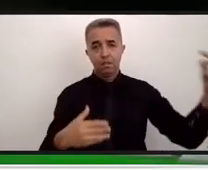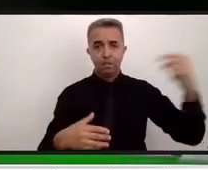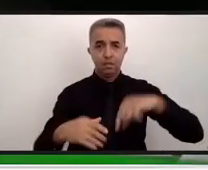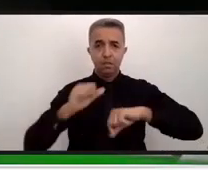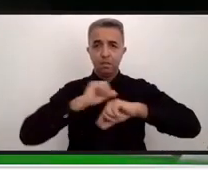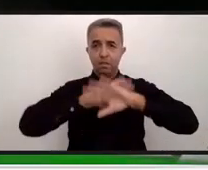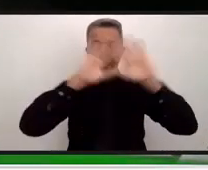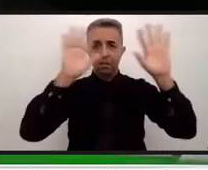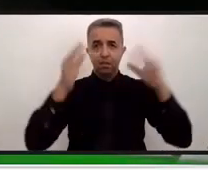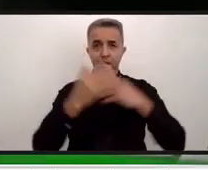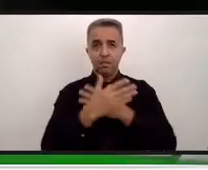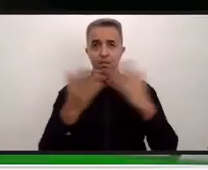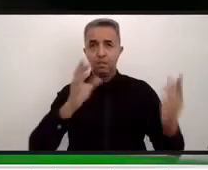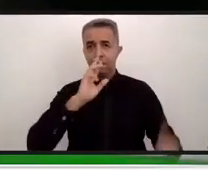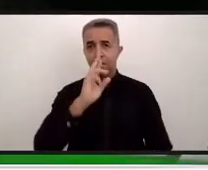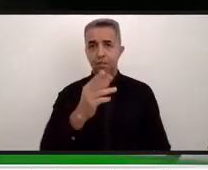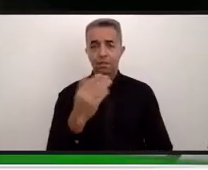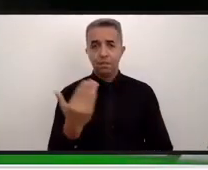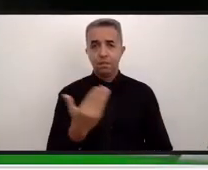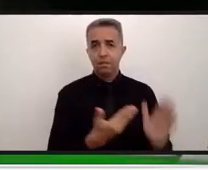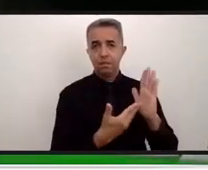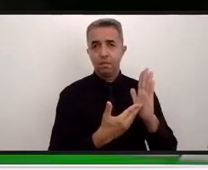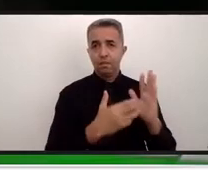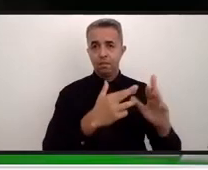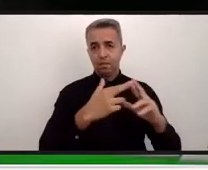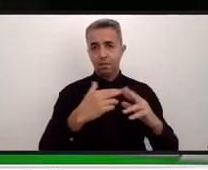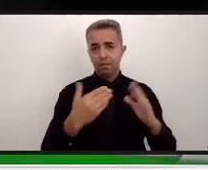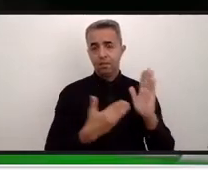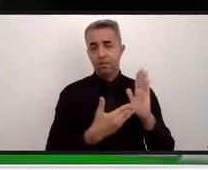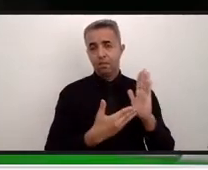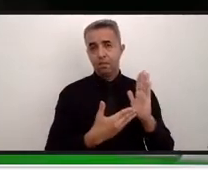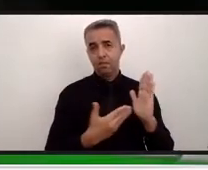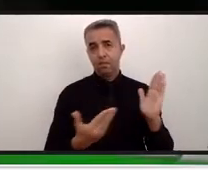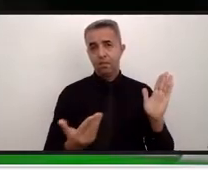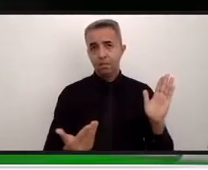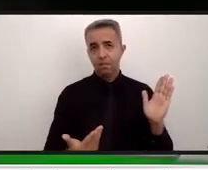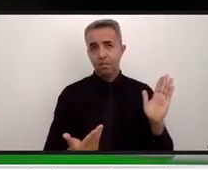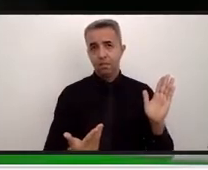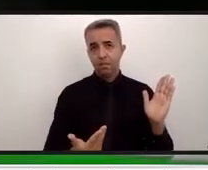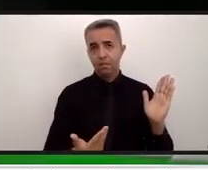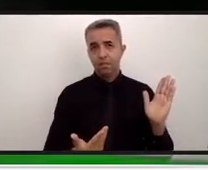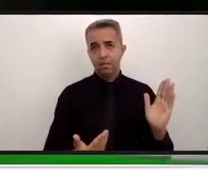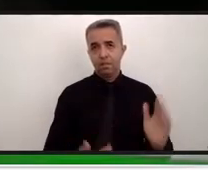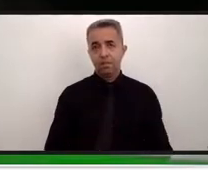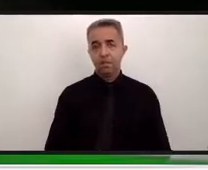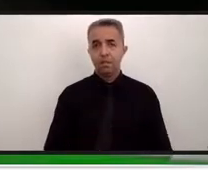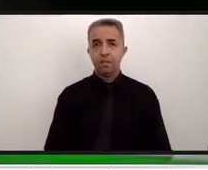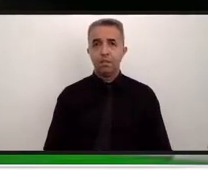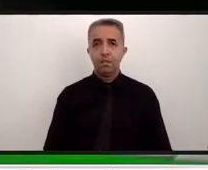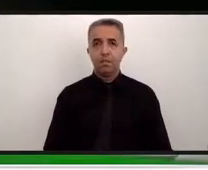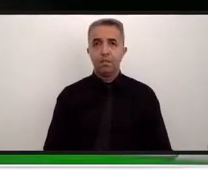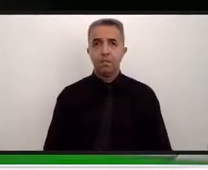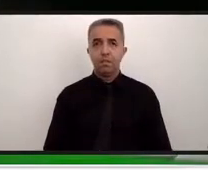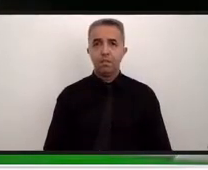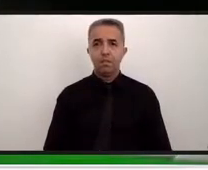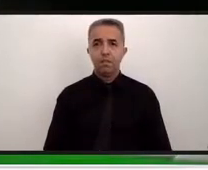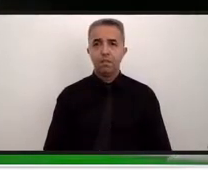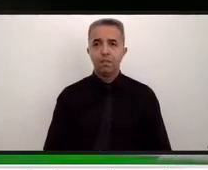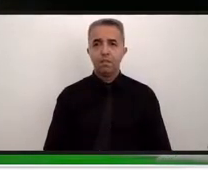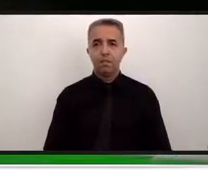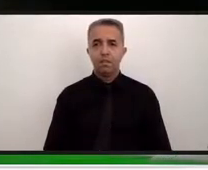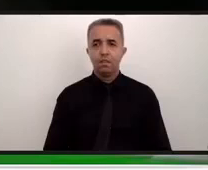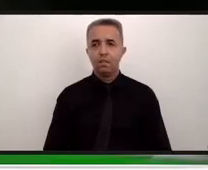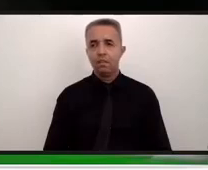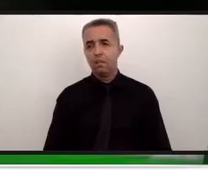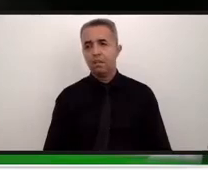preparada para esse requerimento. Tá? Questão de ordem, vereador Dilemara. Questão de ordem, senhor presidente. Estou